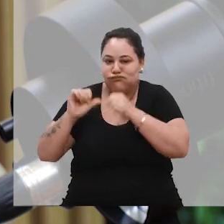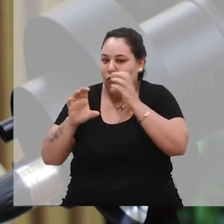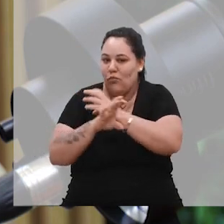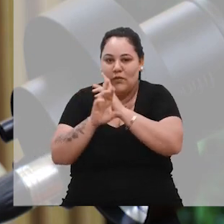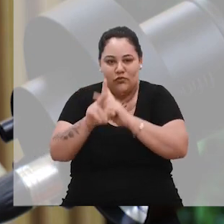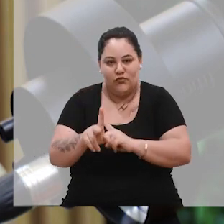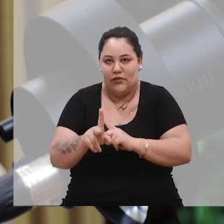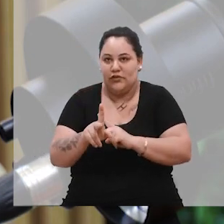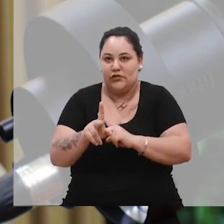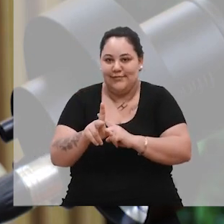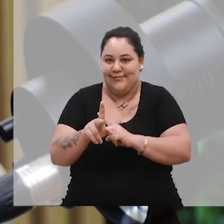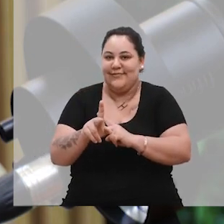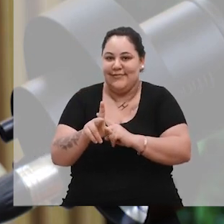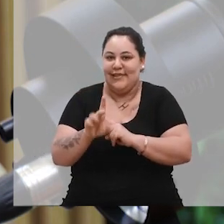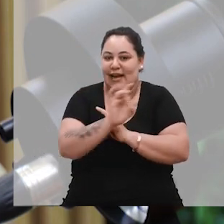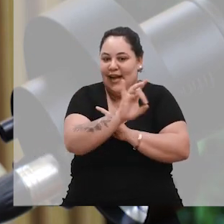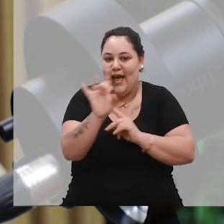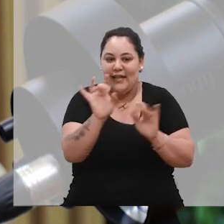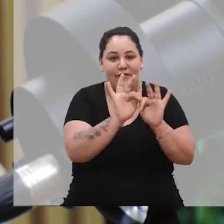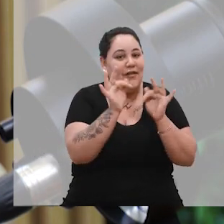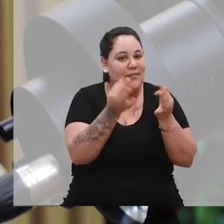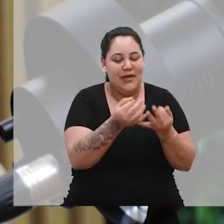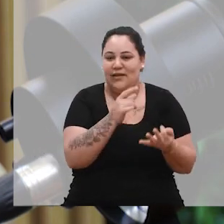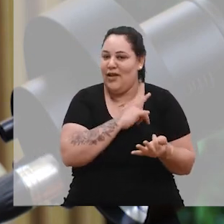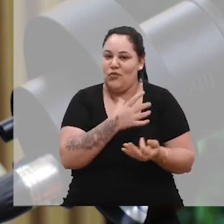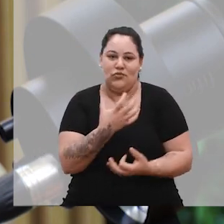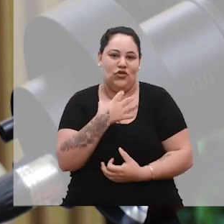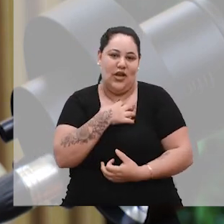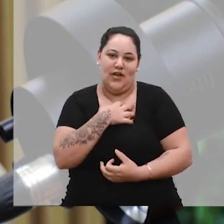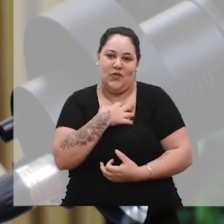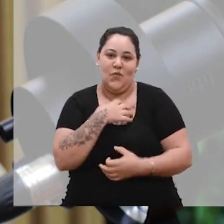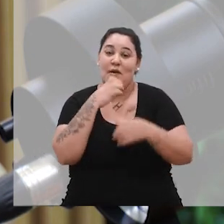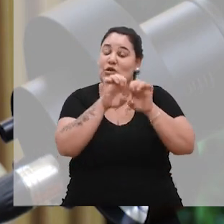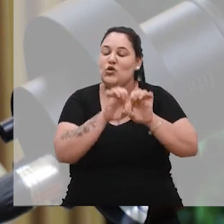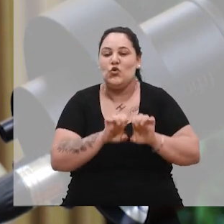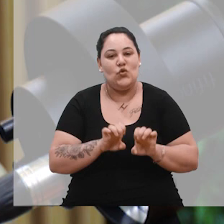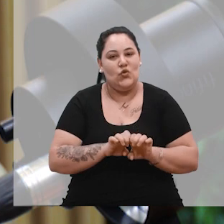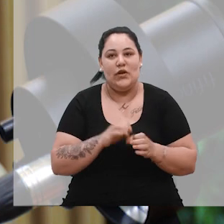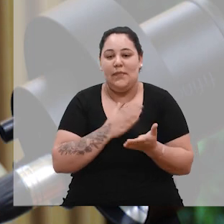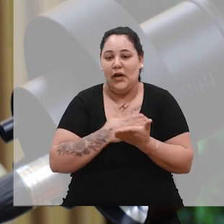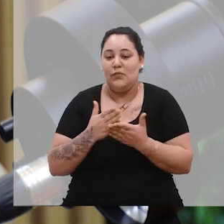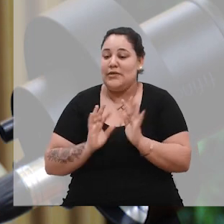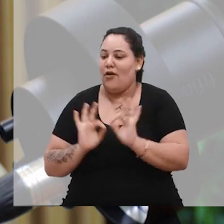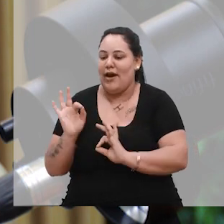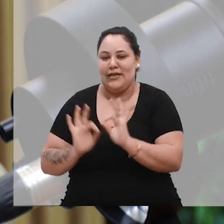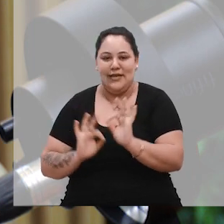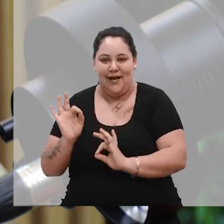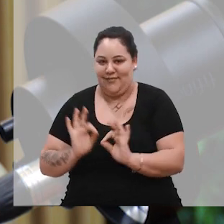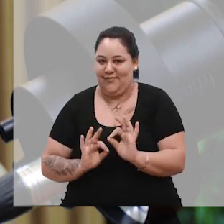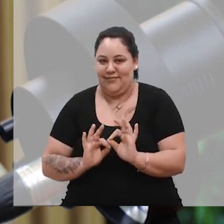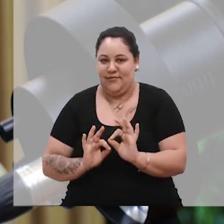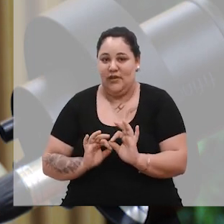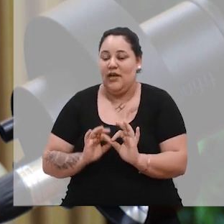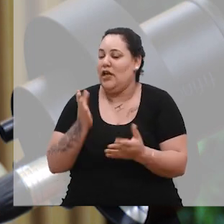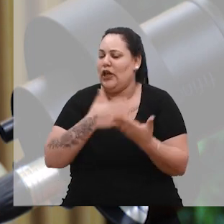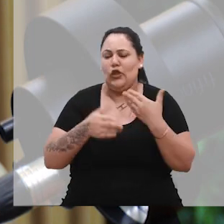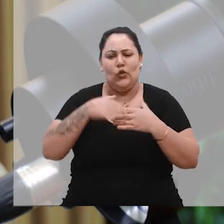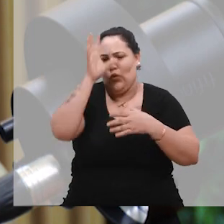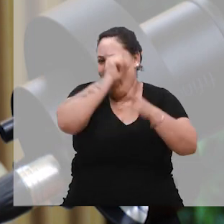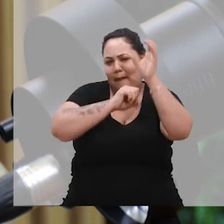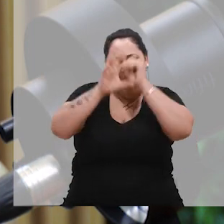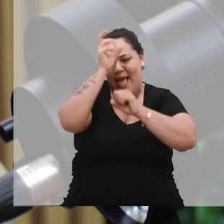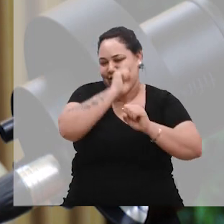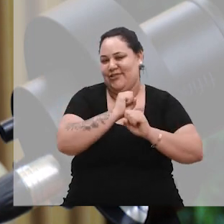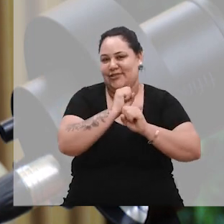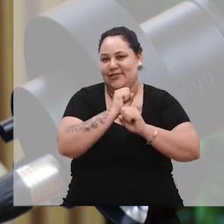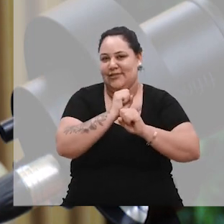totalmente diferentes. Então, cada família tem a sua estrutura ali para começar a seguir. E é um aprendizado. Então, nada melhor